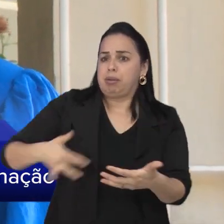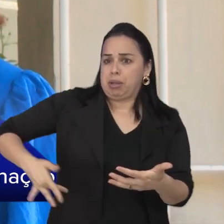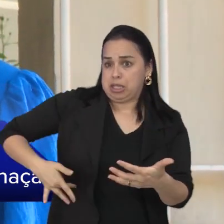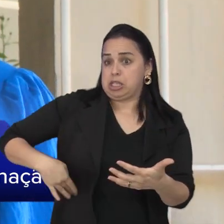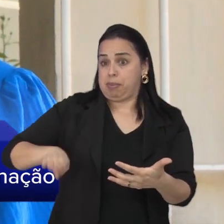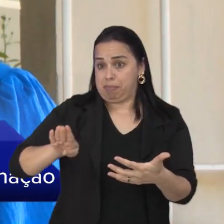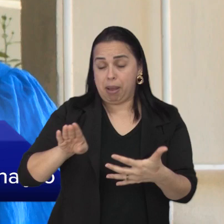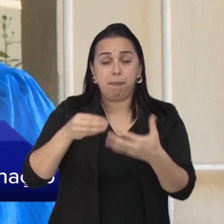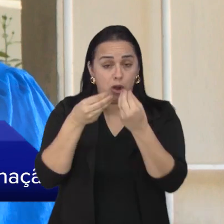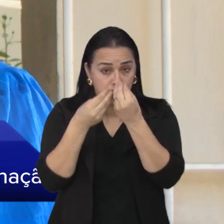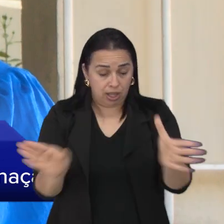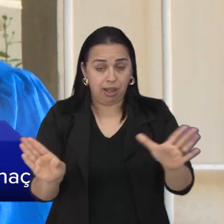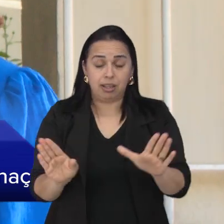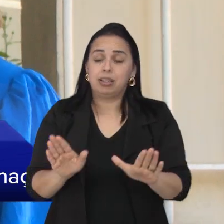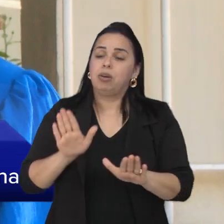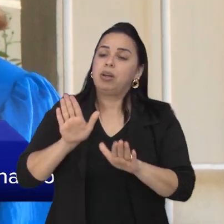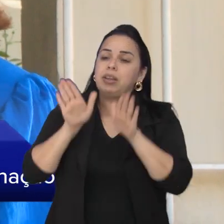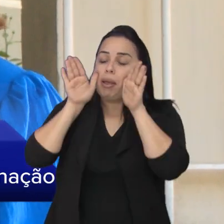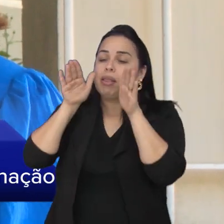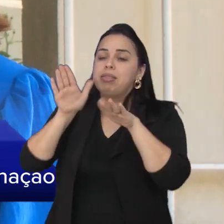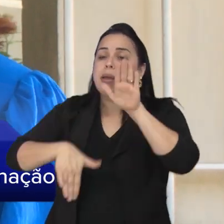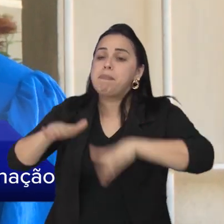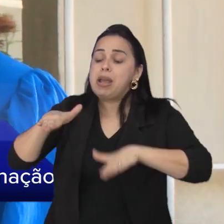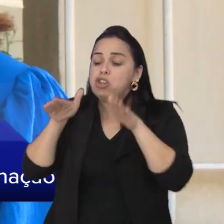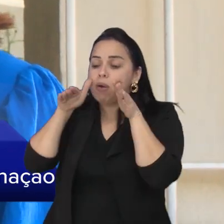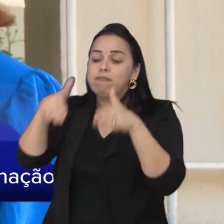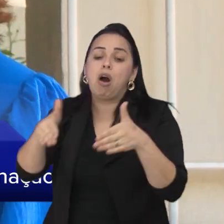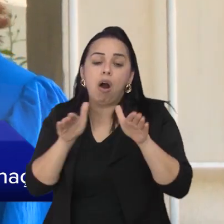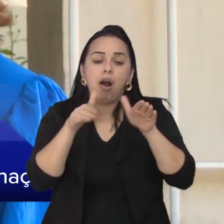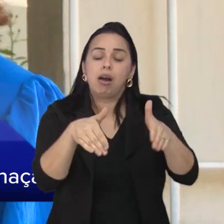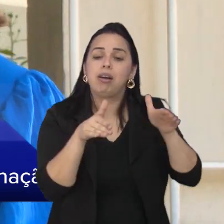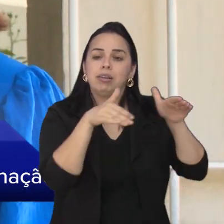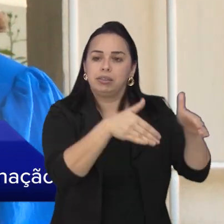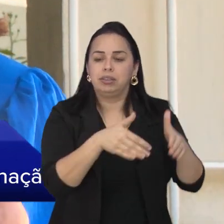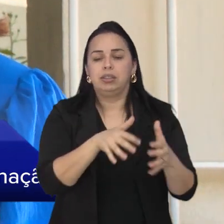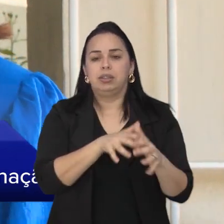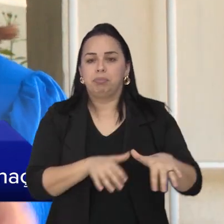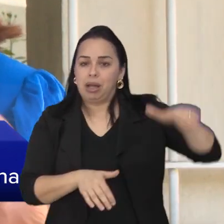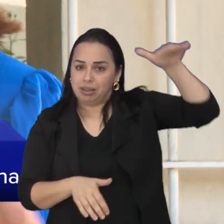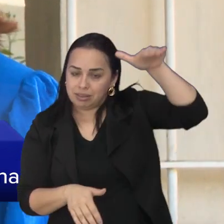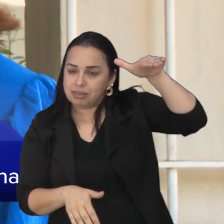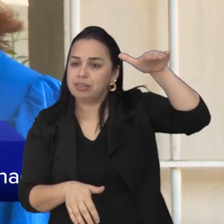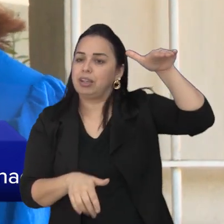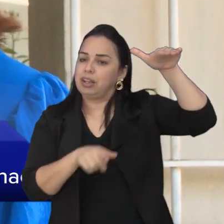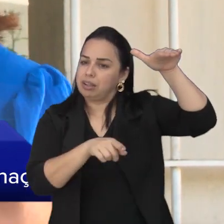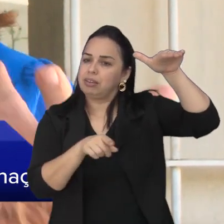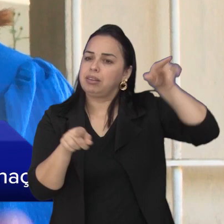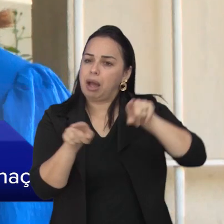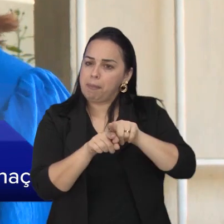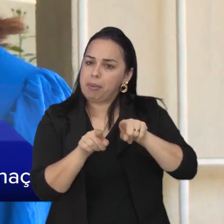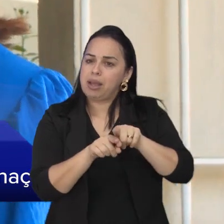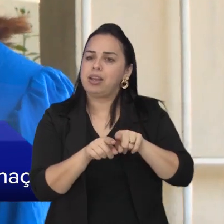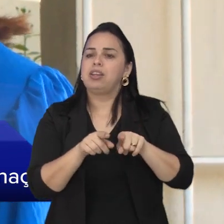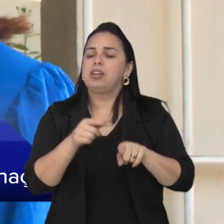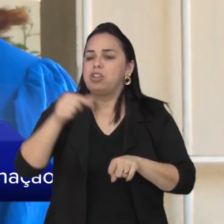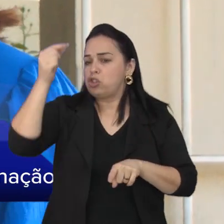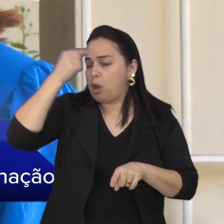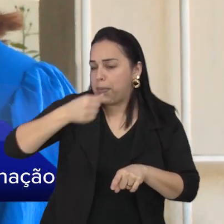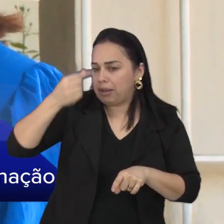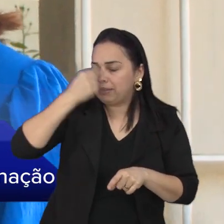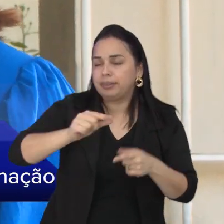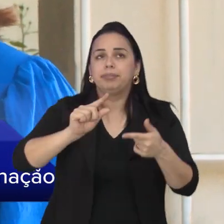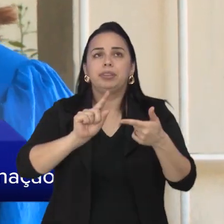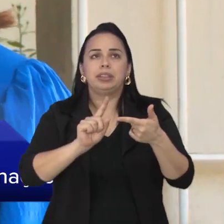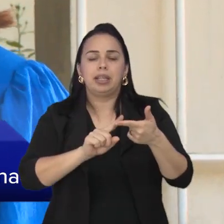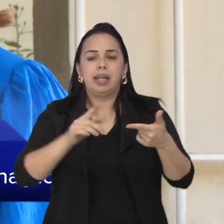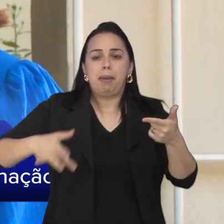de hepatite B que a gente pode oferecer. Então, cada público específico, que nem o adulto eu sugeria duplo adulto, se ele está nesse grupo para a